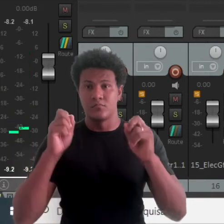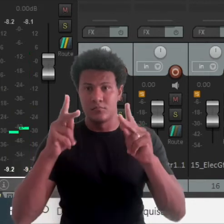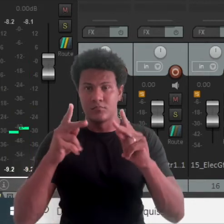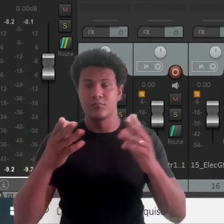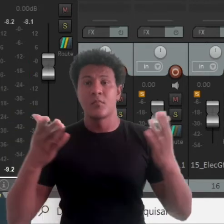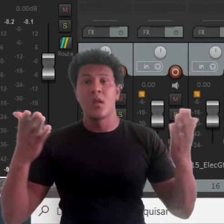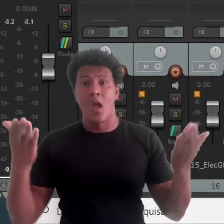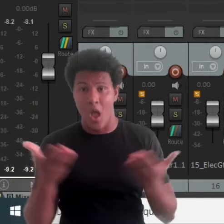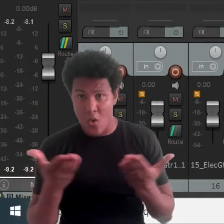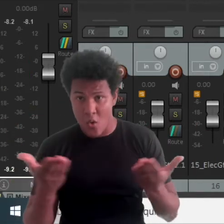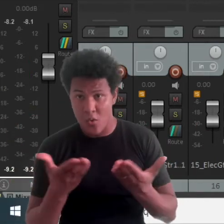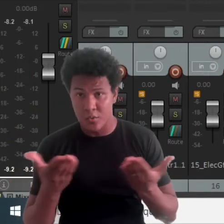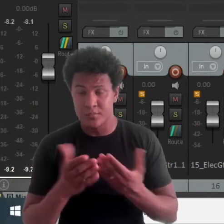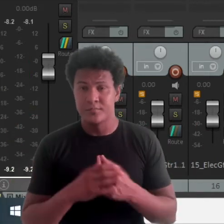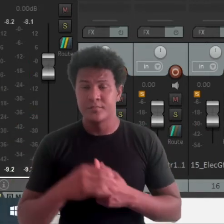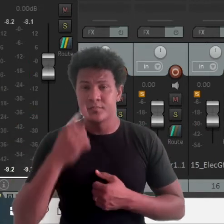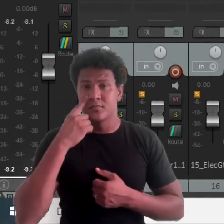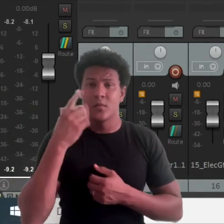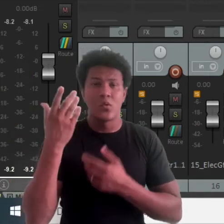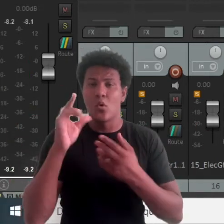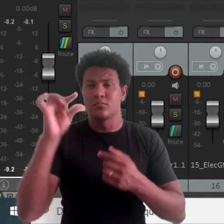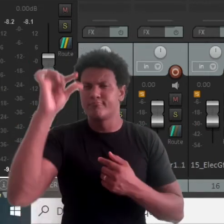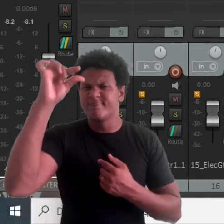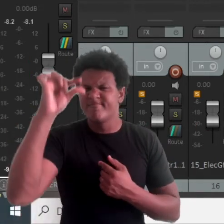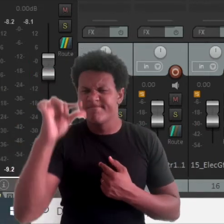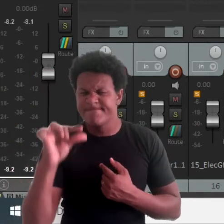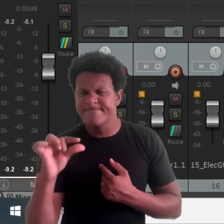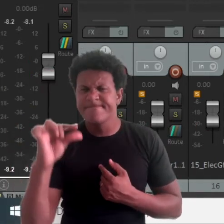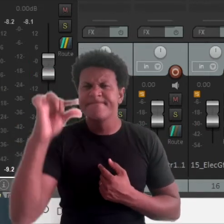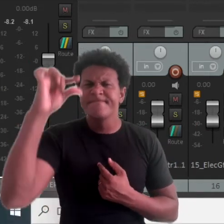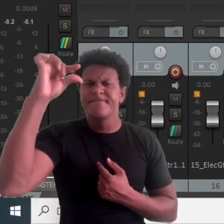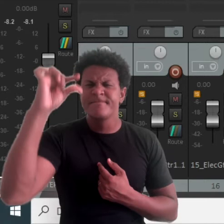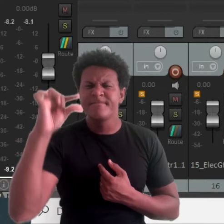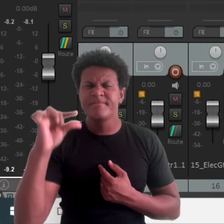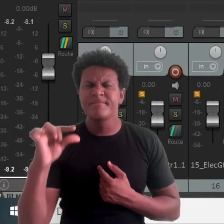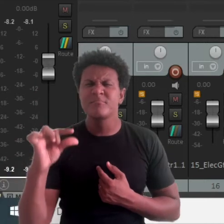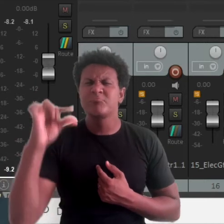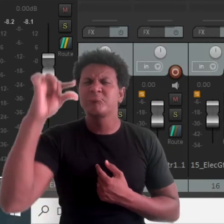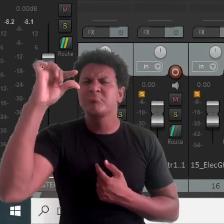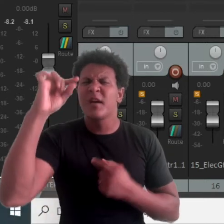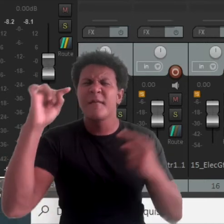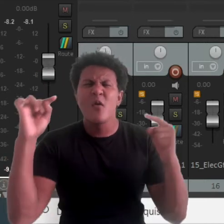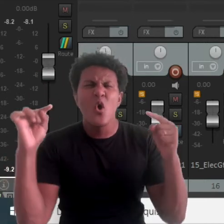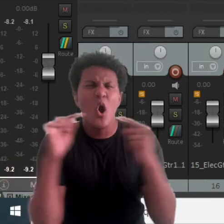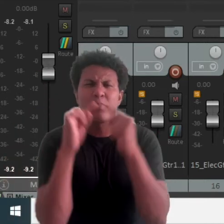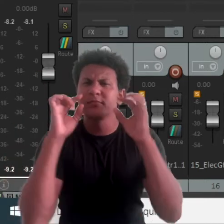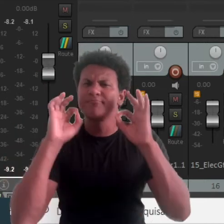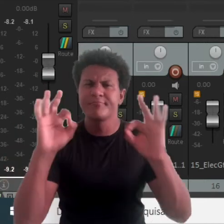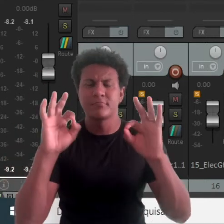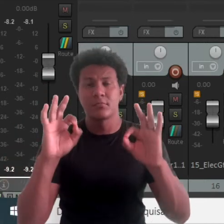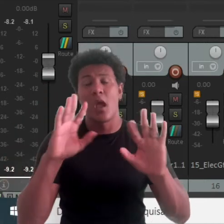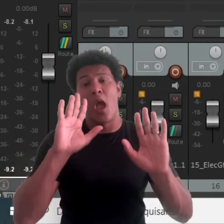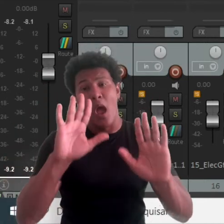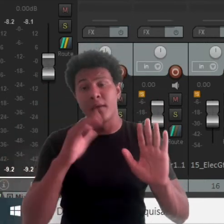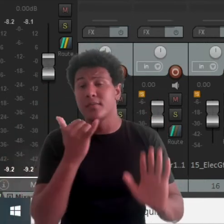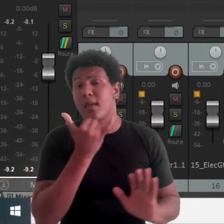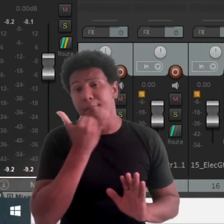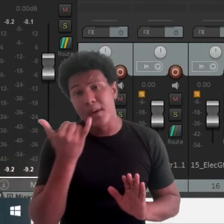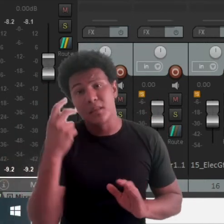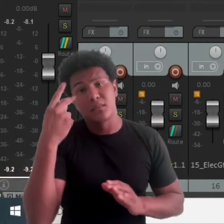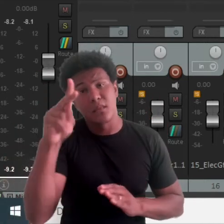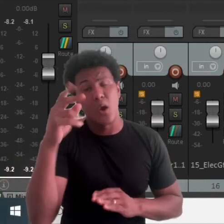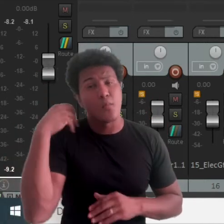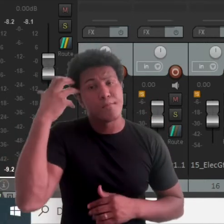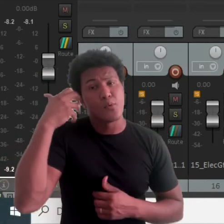Agora a gente vai achar o ponto do release. Certo? Ponto certo aí, esse ponto do release vai depender da tua música, vai